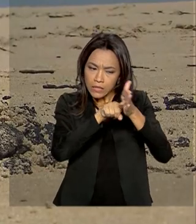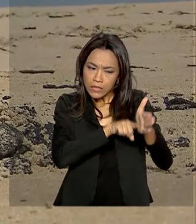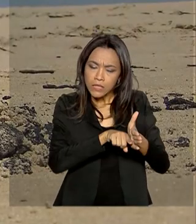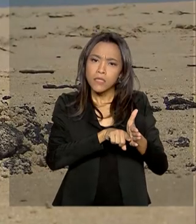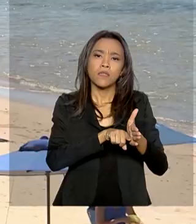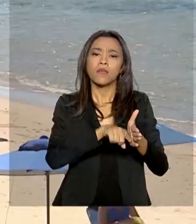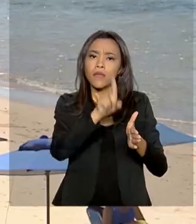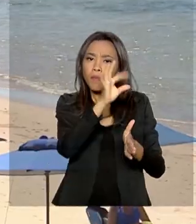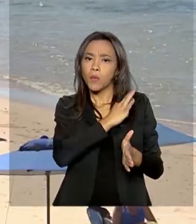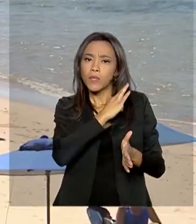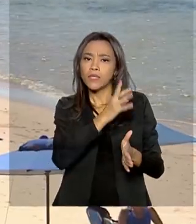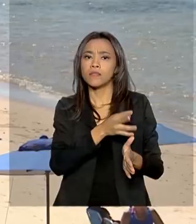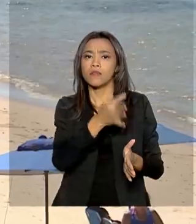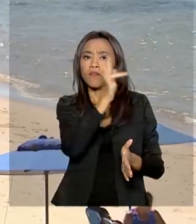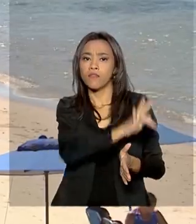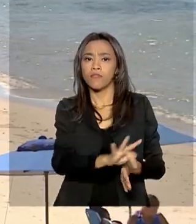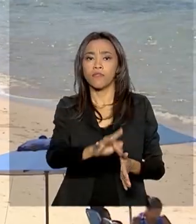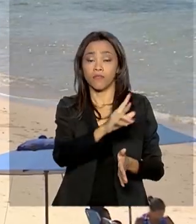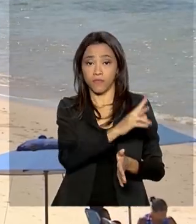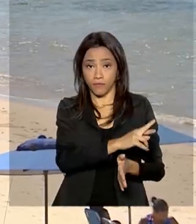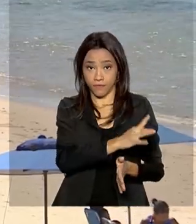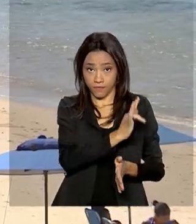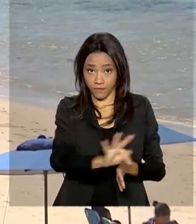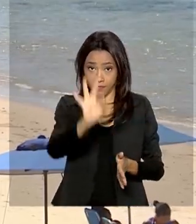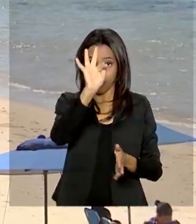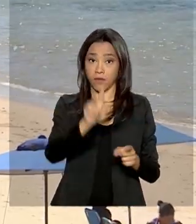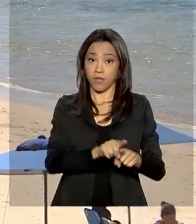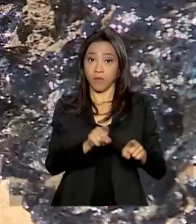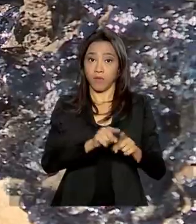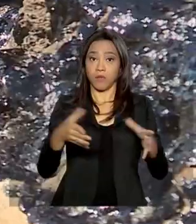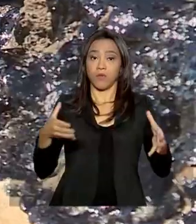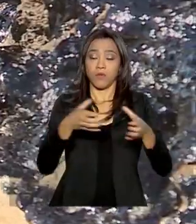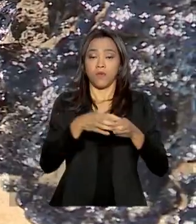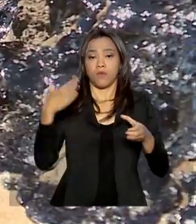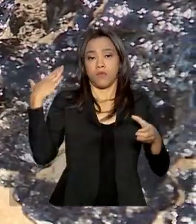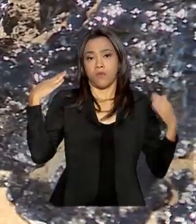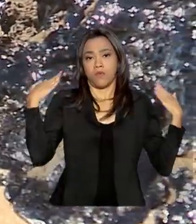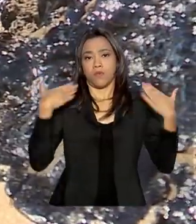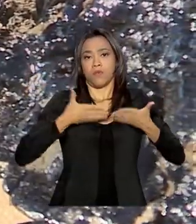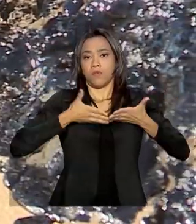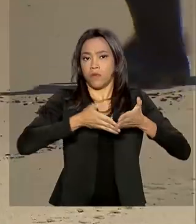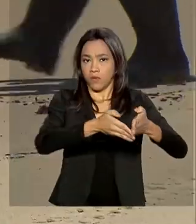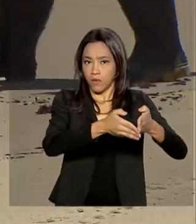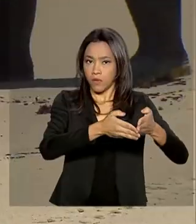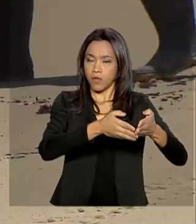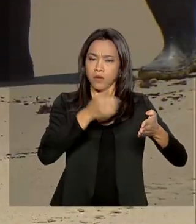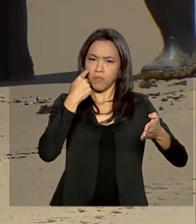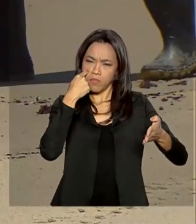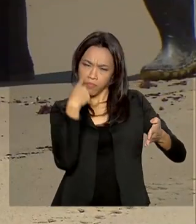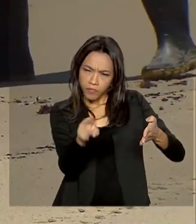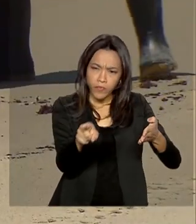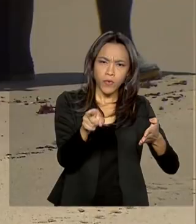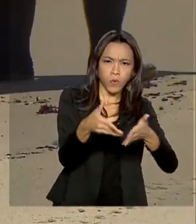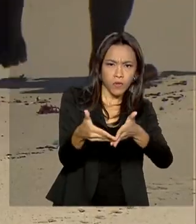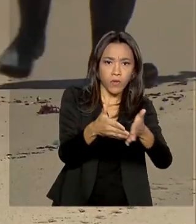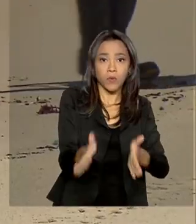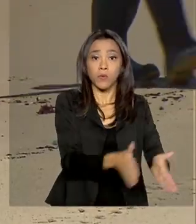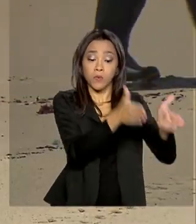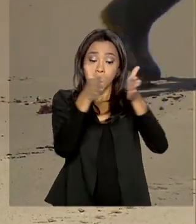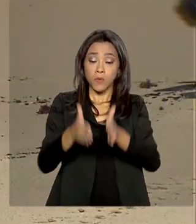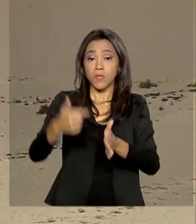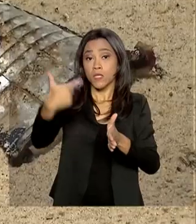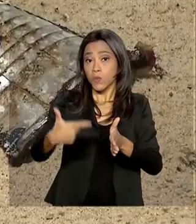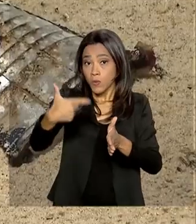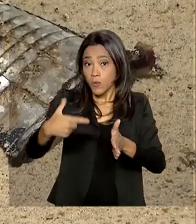Polícia Federal, auxiliada pela Marinha, chegaram a um provável navio. A segunda fase é a